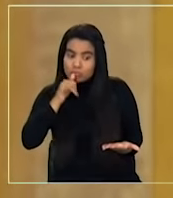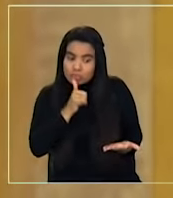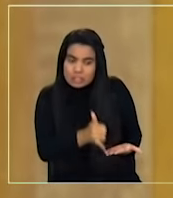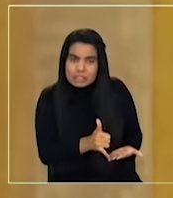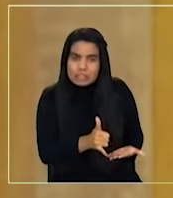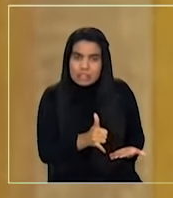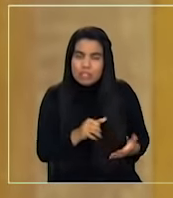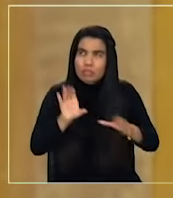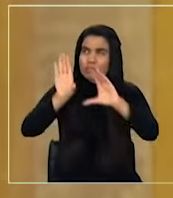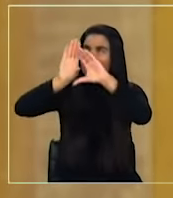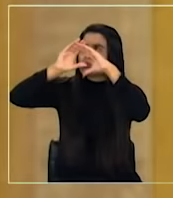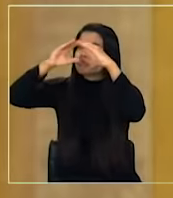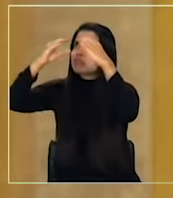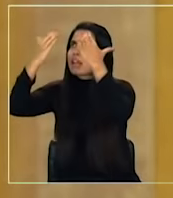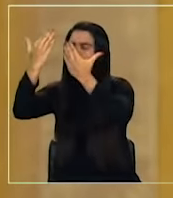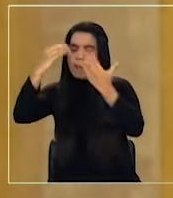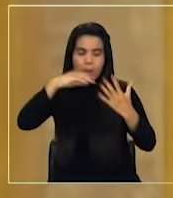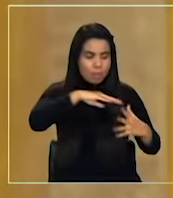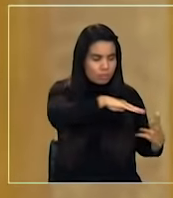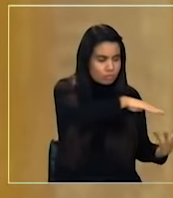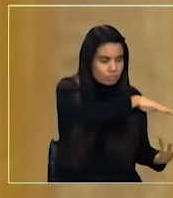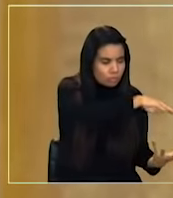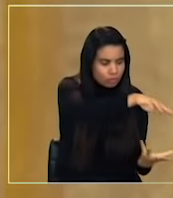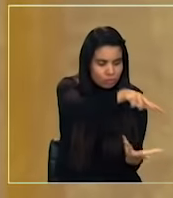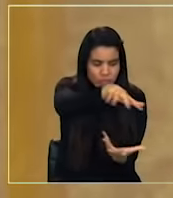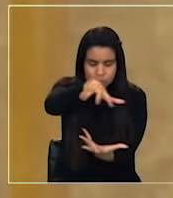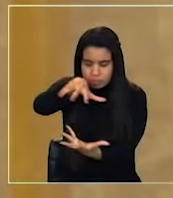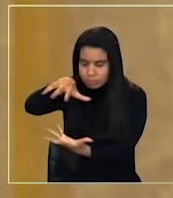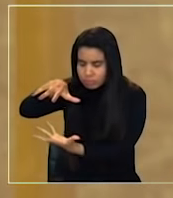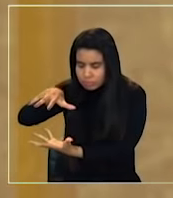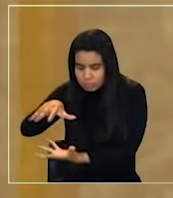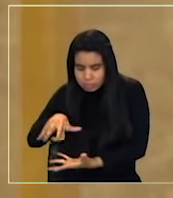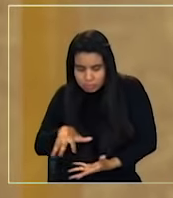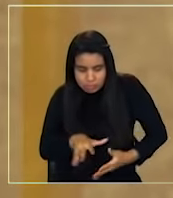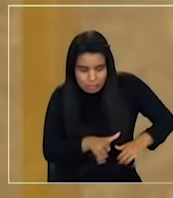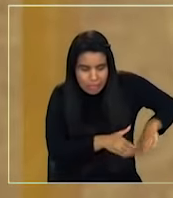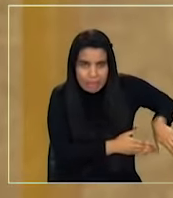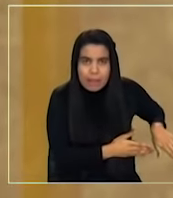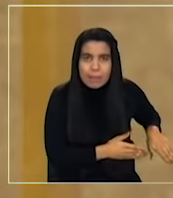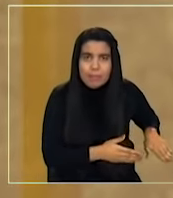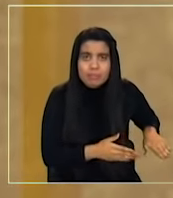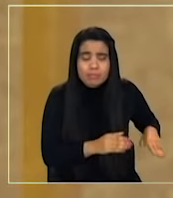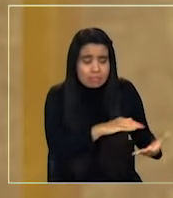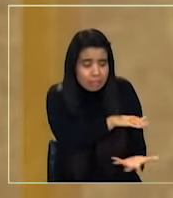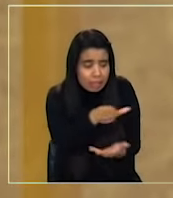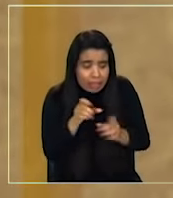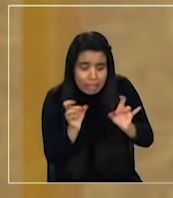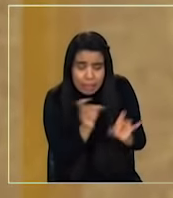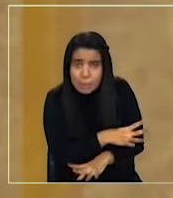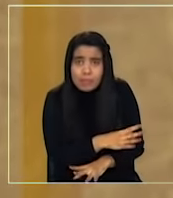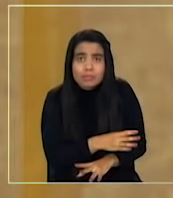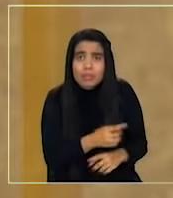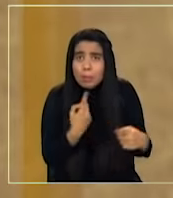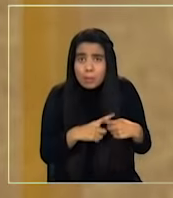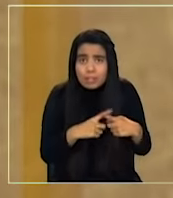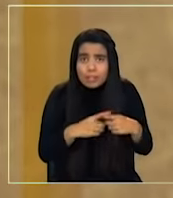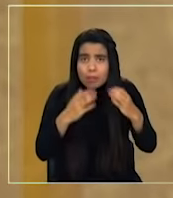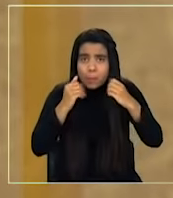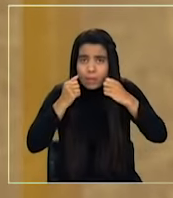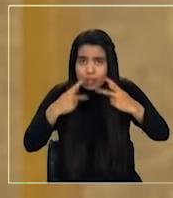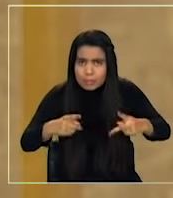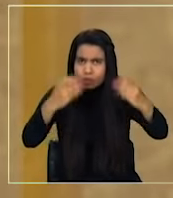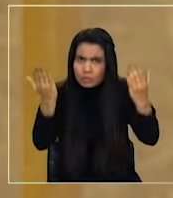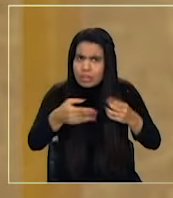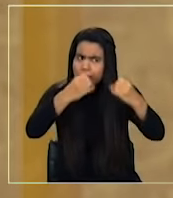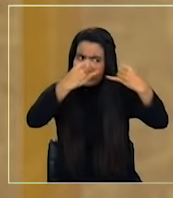a terra passem e vão passar, conforme está profetizado no final dos tempos,